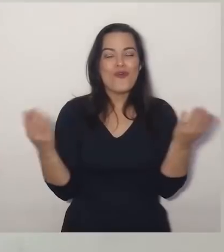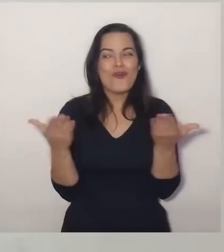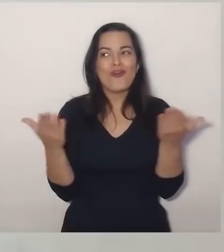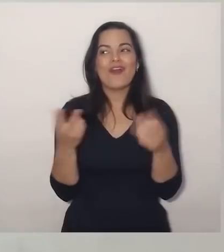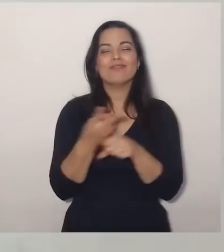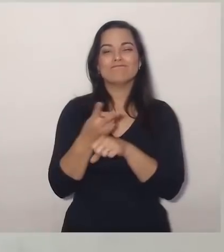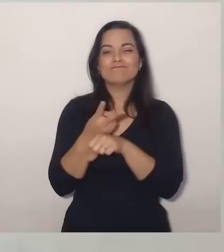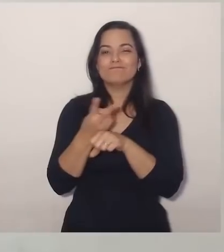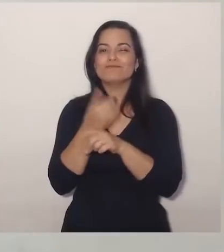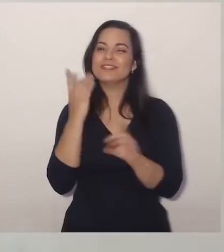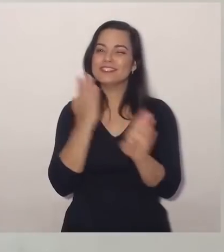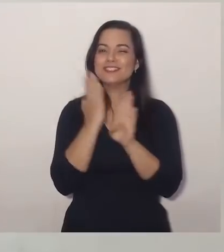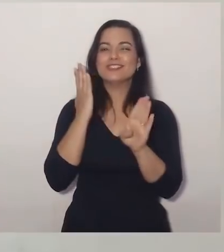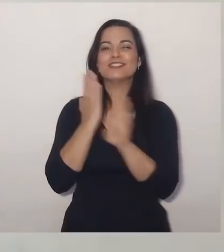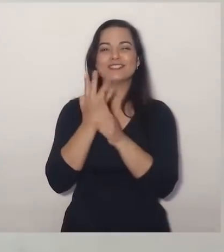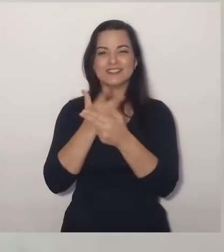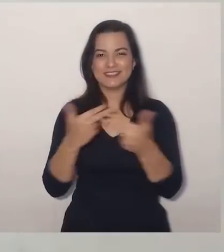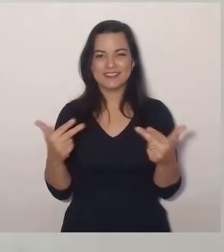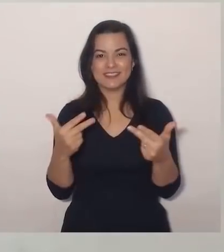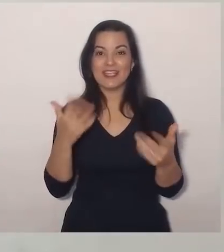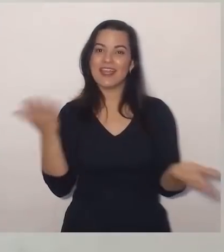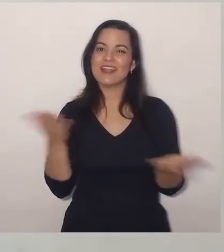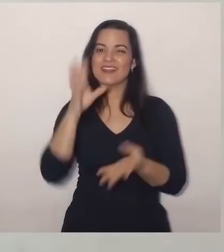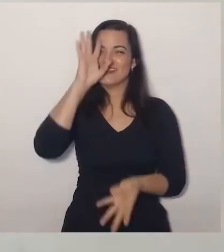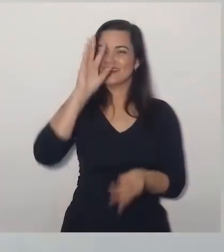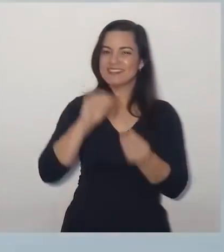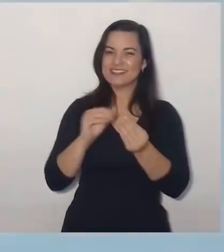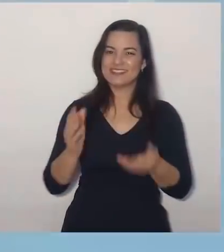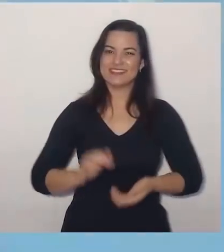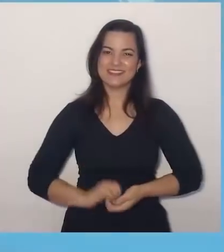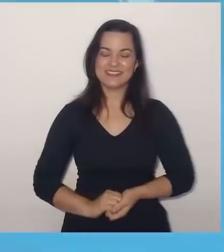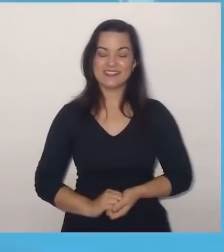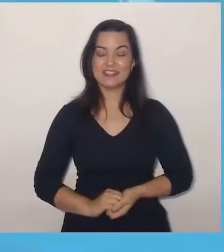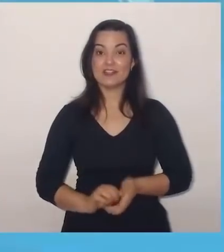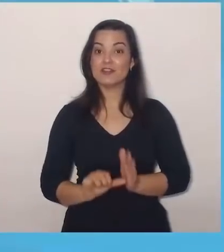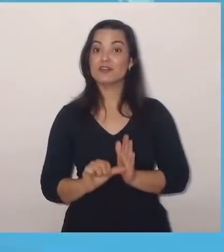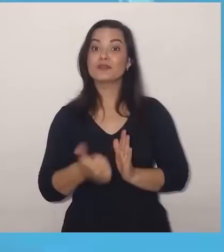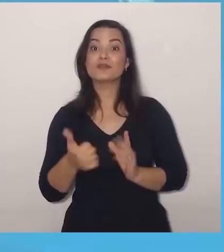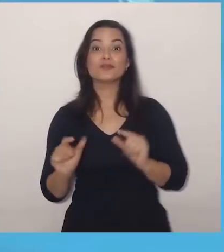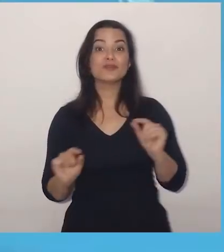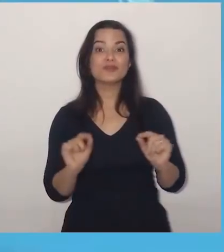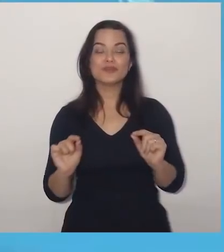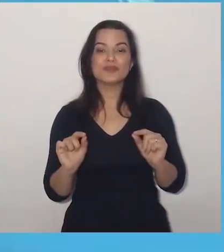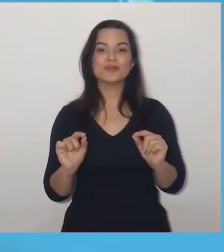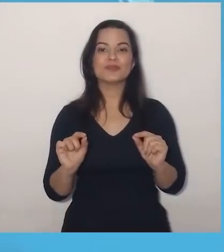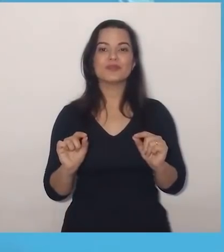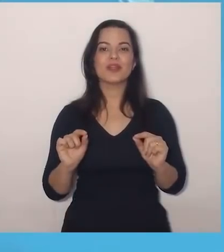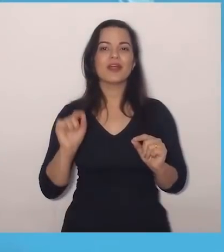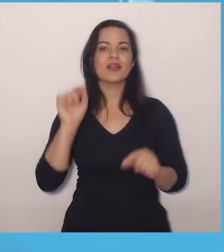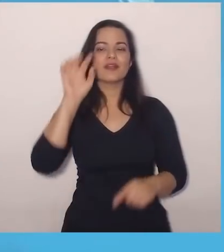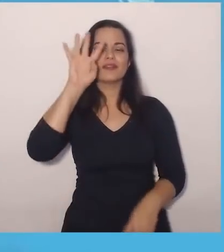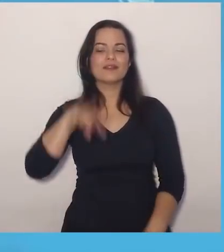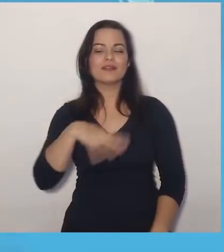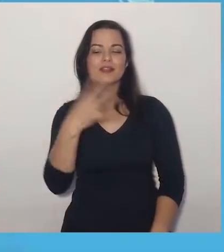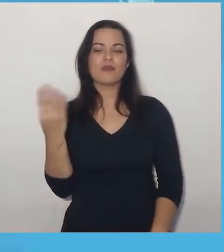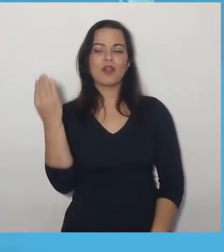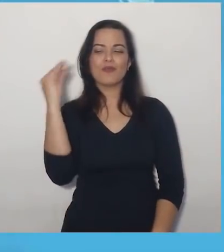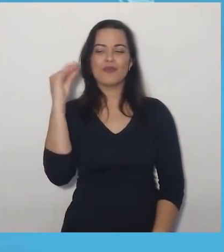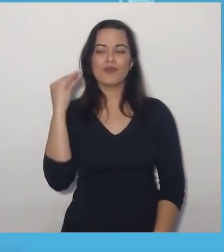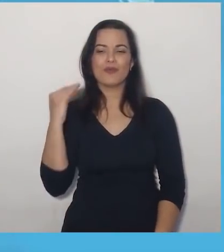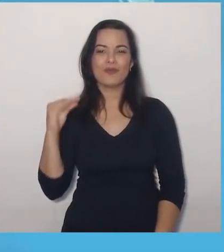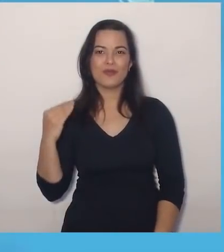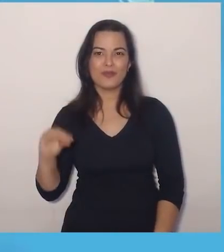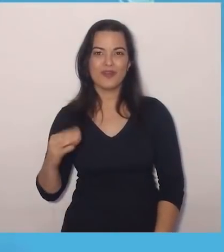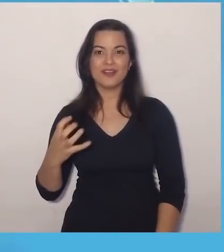fazer essas descobertas. Então, olha só a nossa síntese de hoje. Primeiro, preencher a tabela com